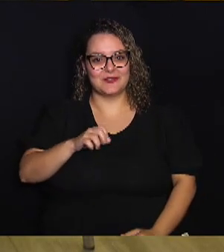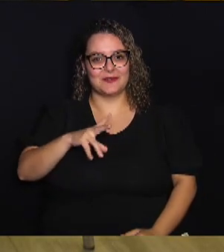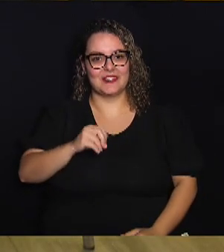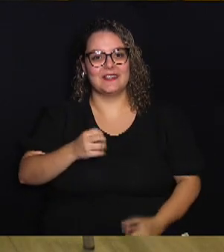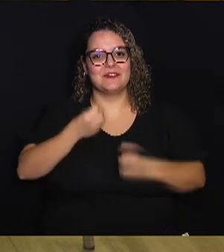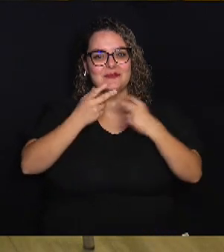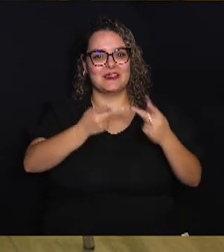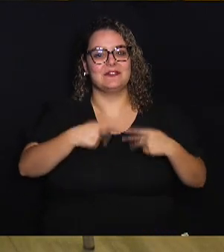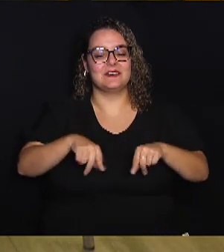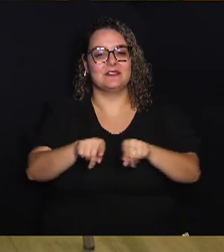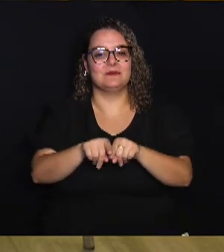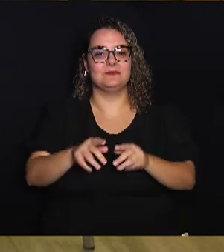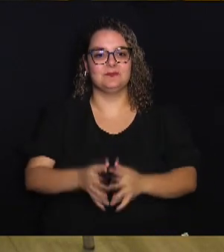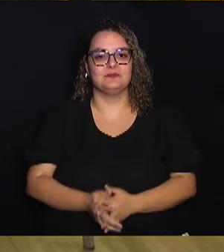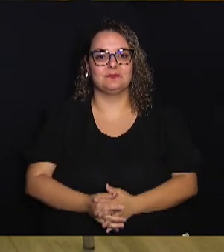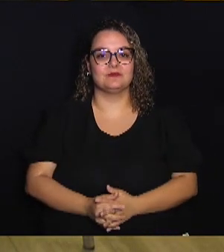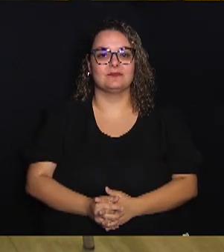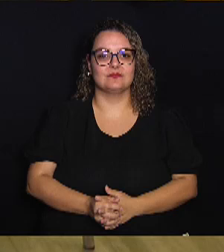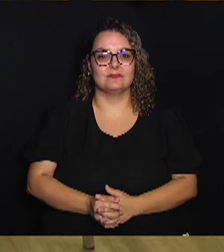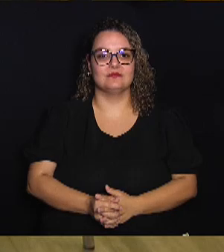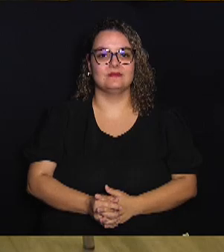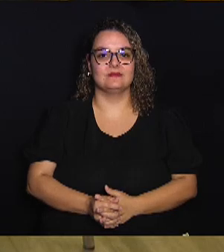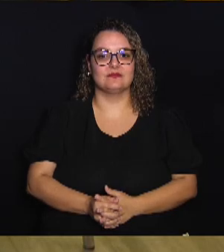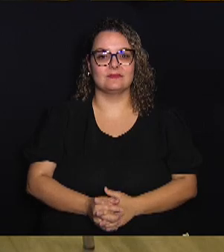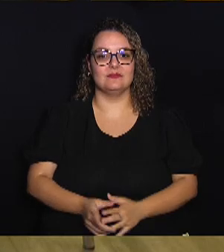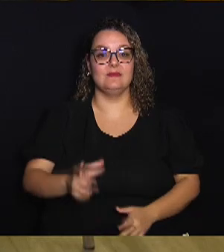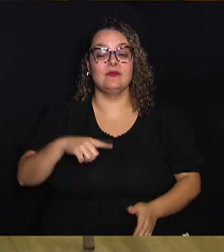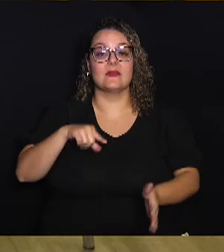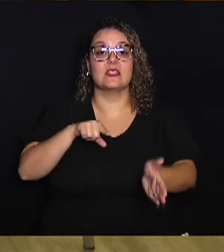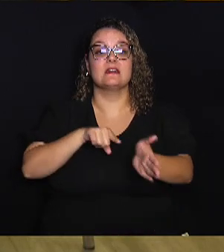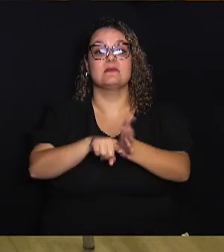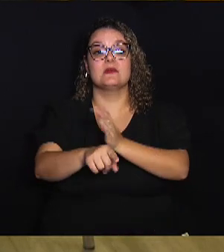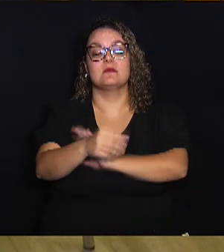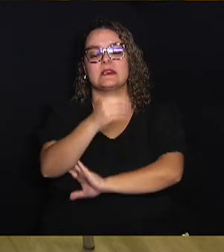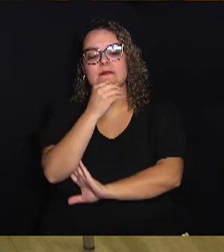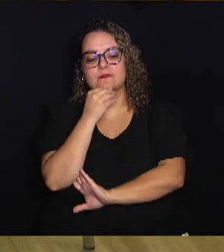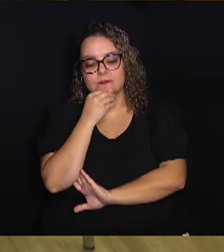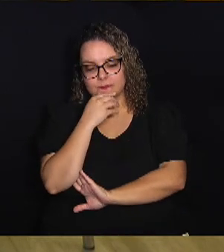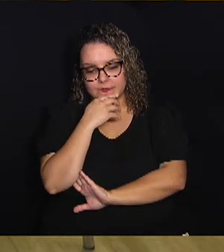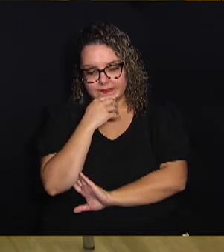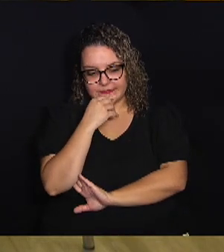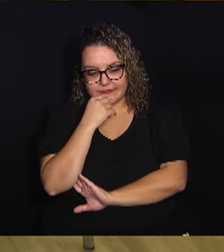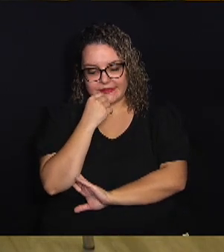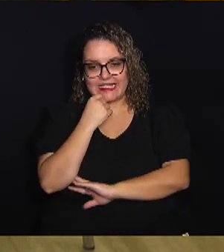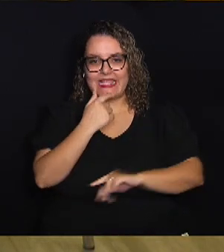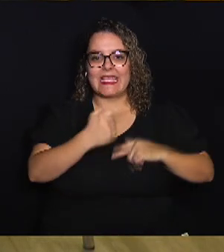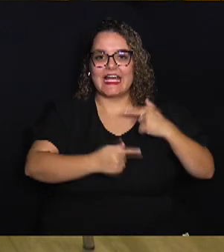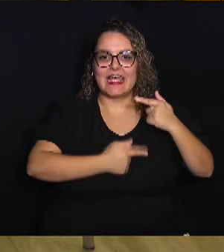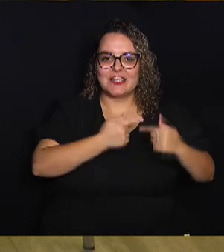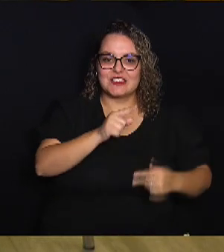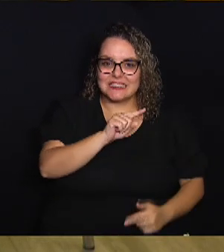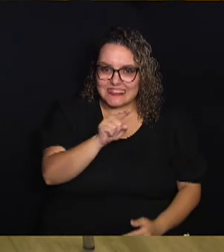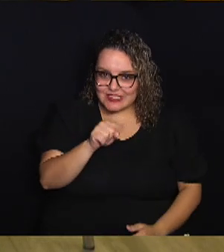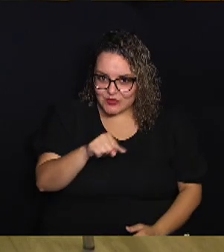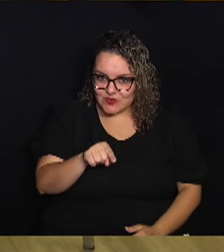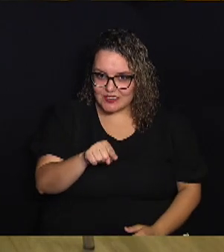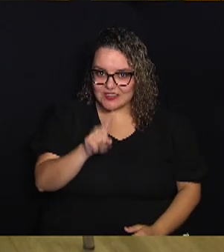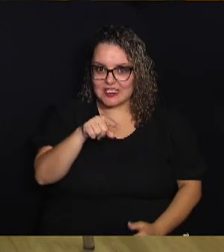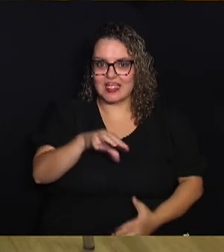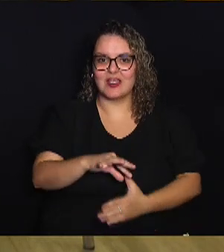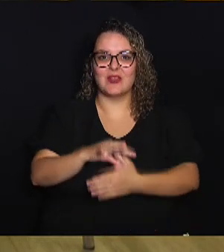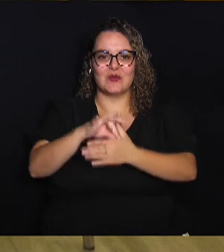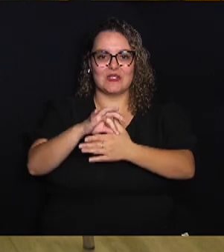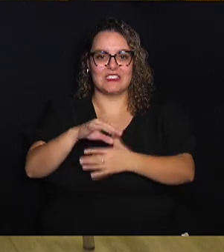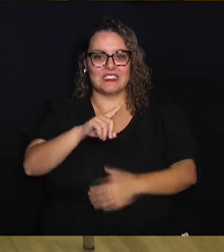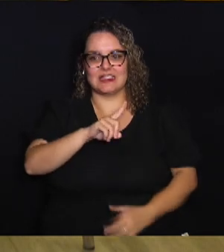bem-vindo também. Aí existe uma pergunta. A geração Z são os líderes que